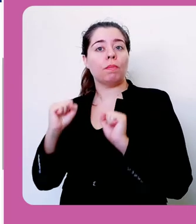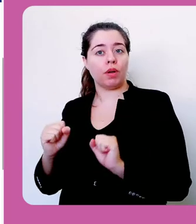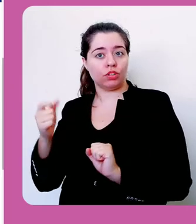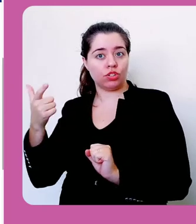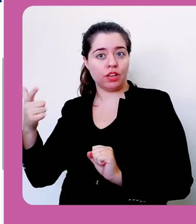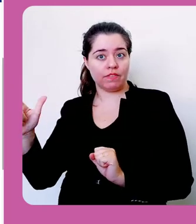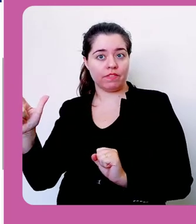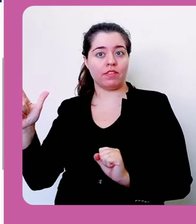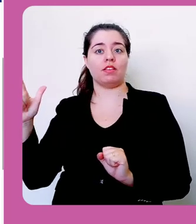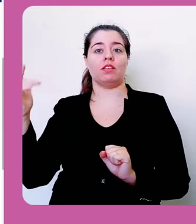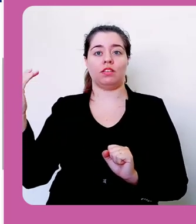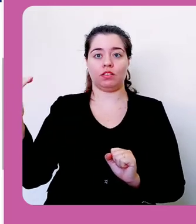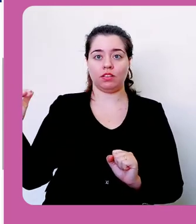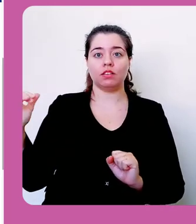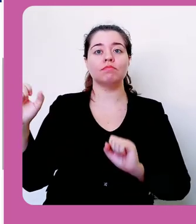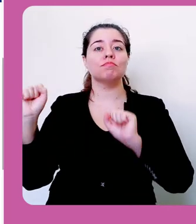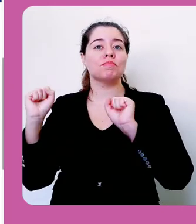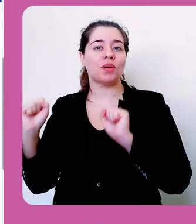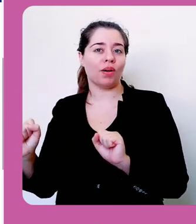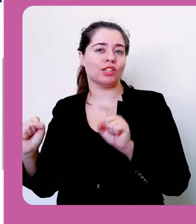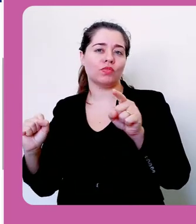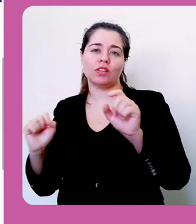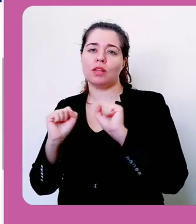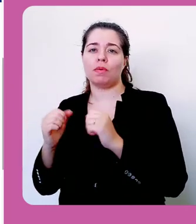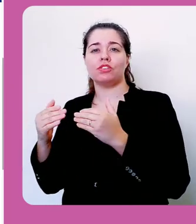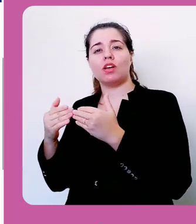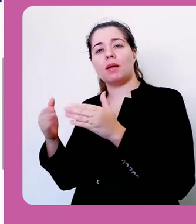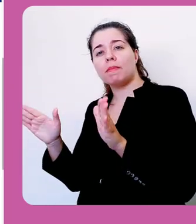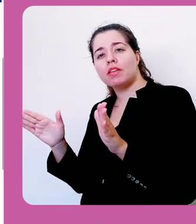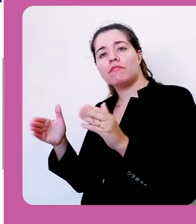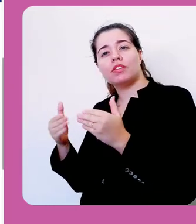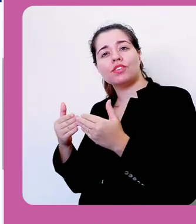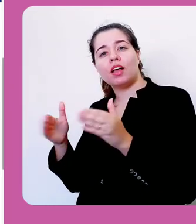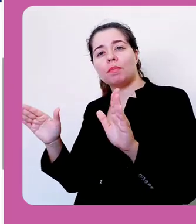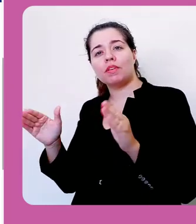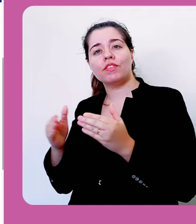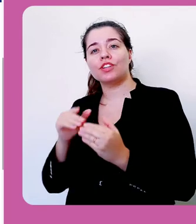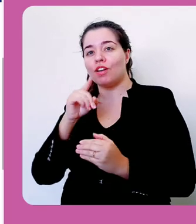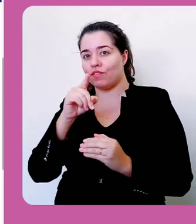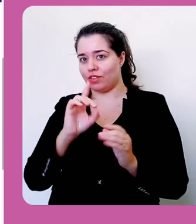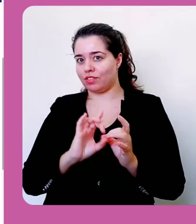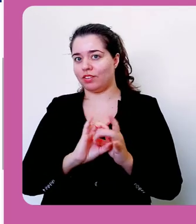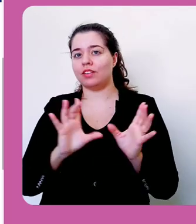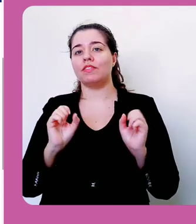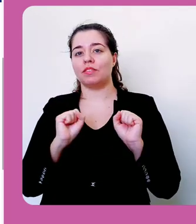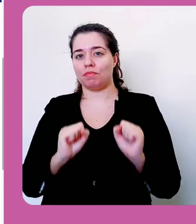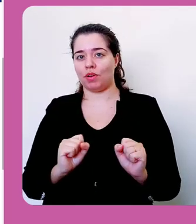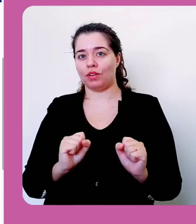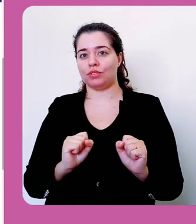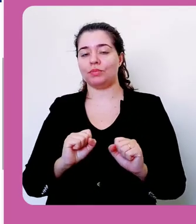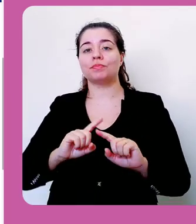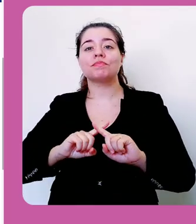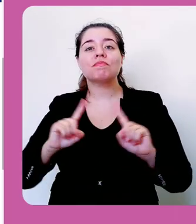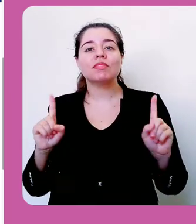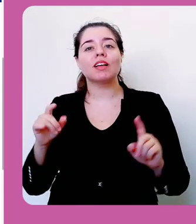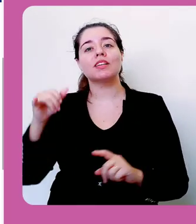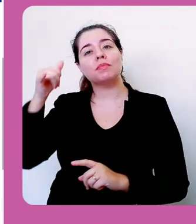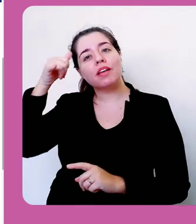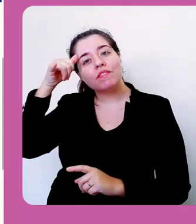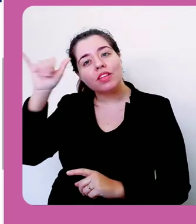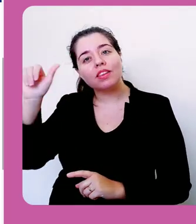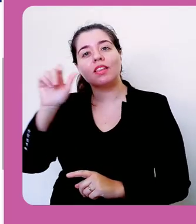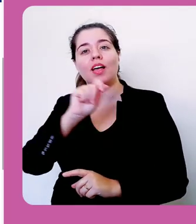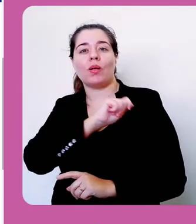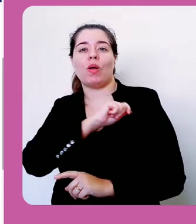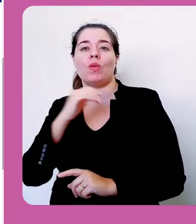ficar enviando até quando ele quiser. Para você evitar que o aluno envie em atraso, você vem aqui